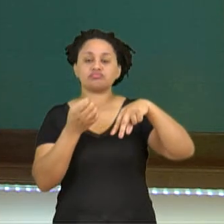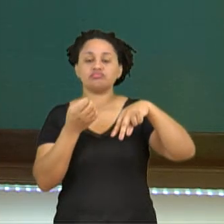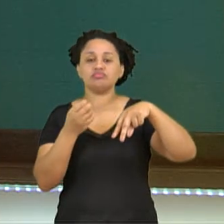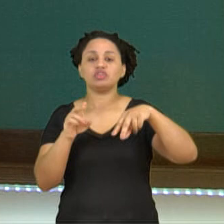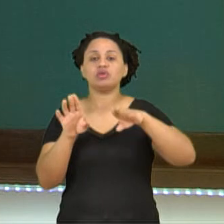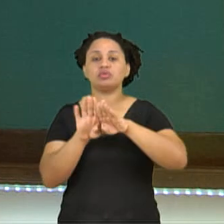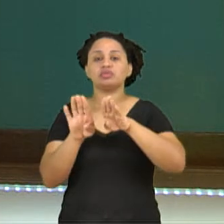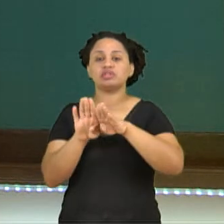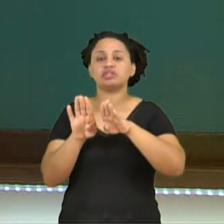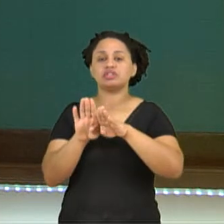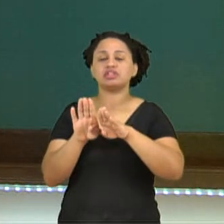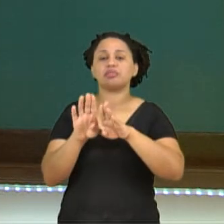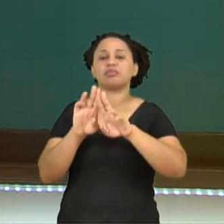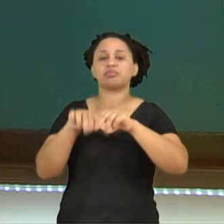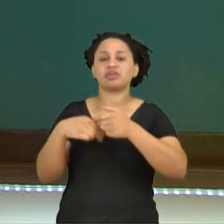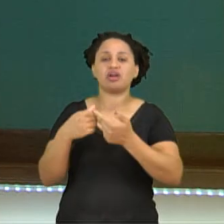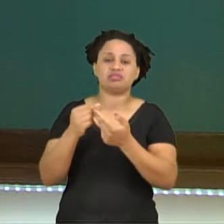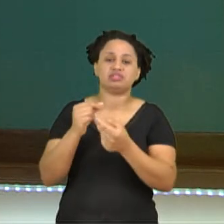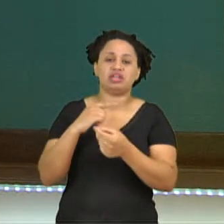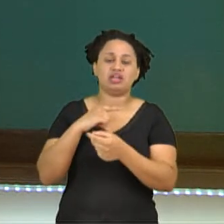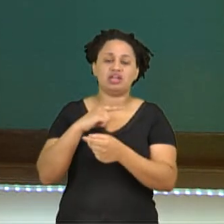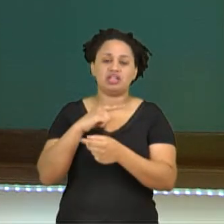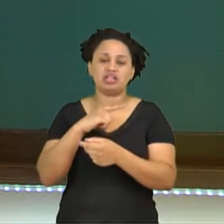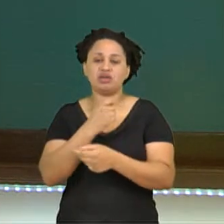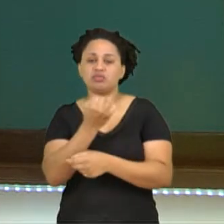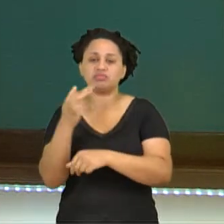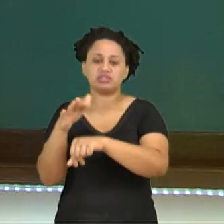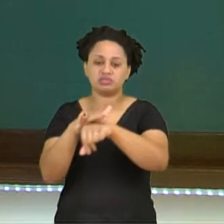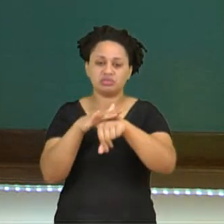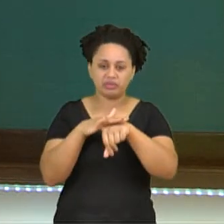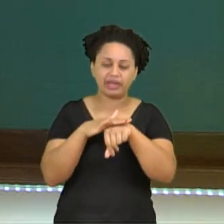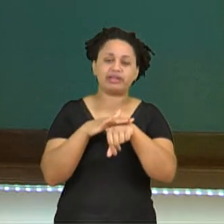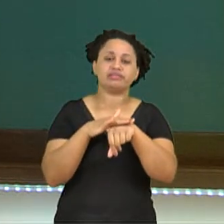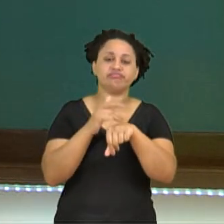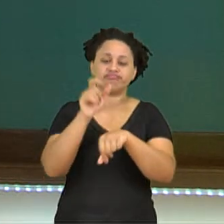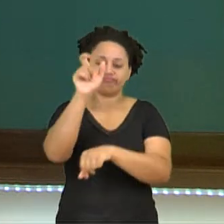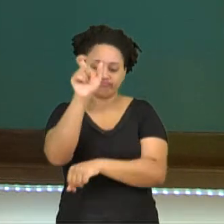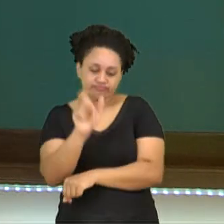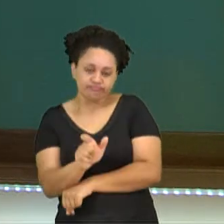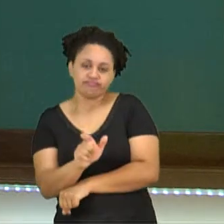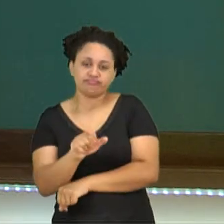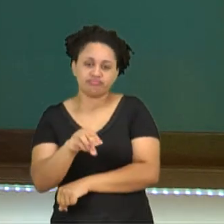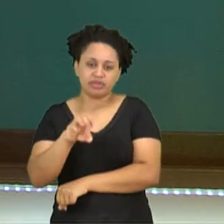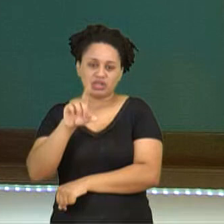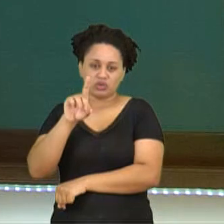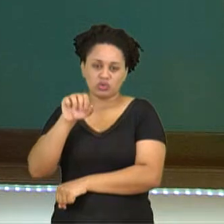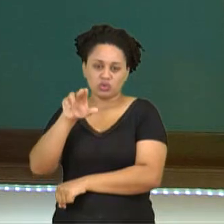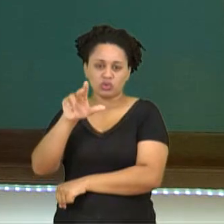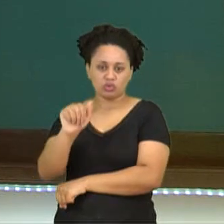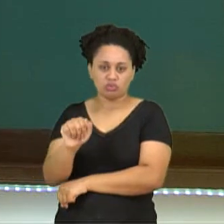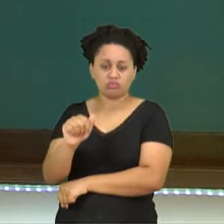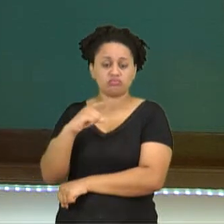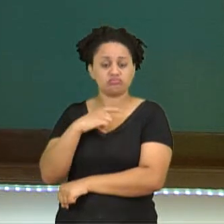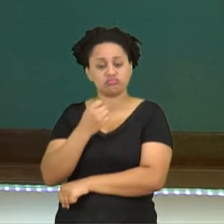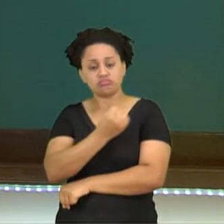cadeirantes devido a poliomielite, amputações e lesões da medula. Então, esses são os